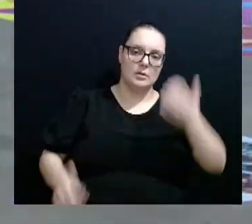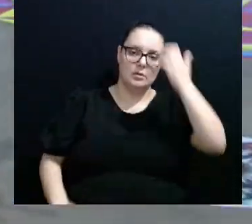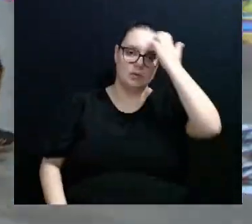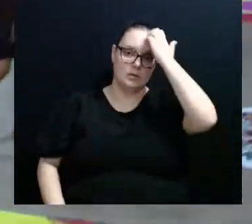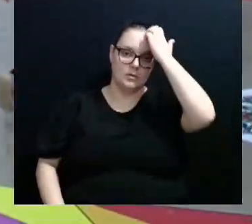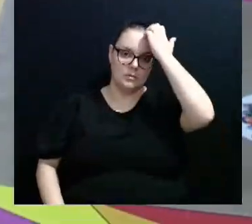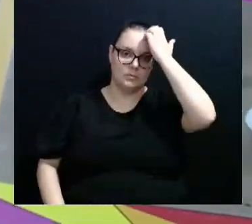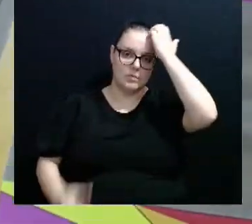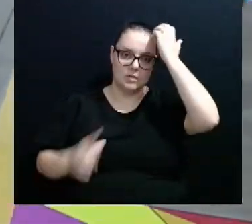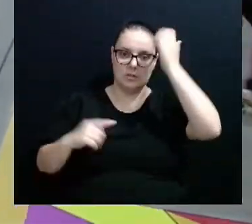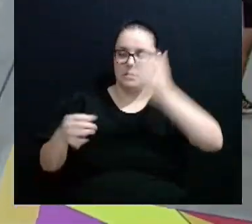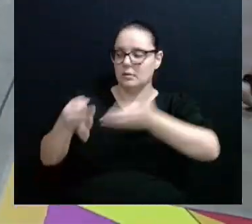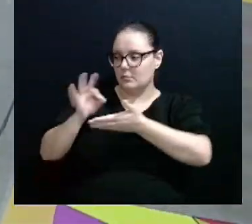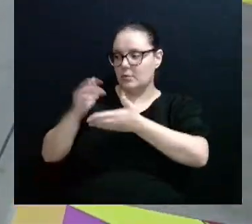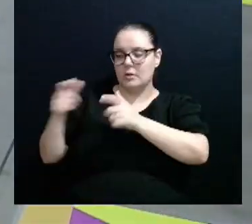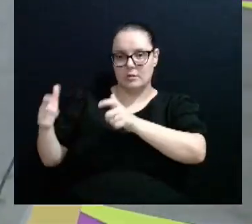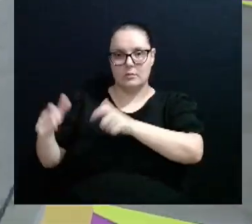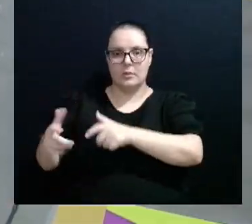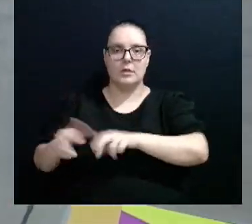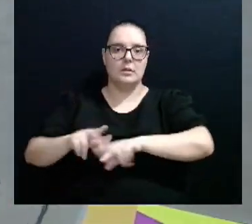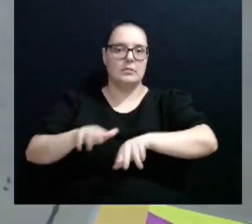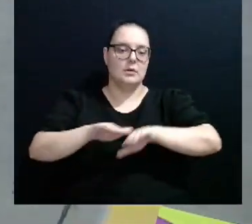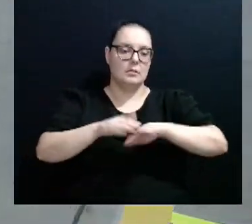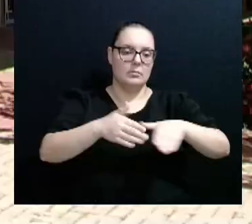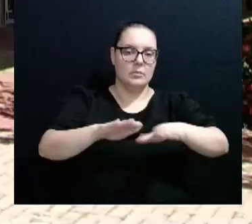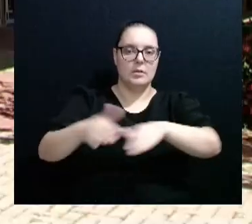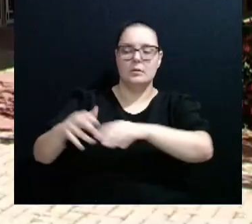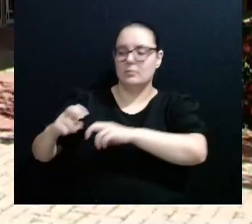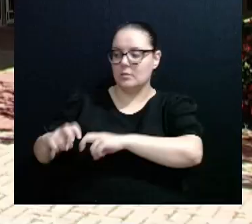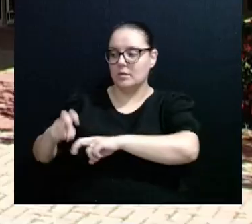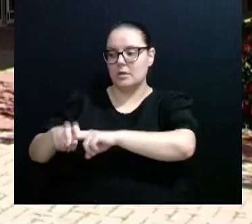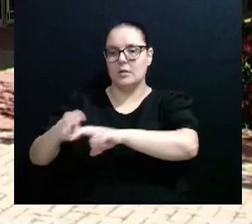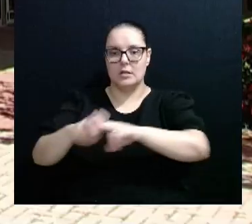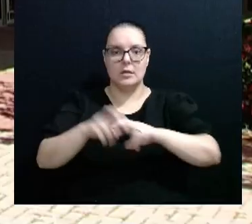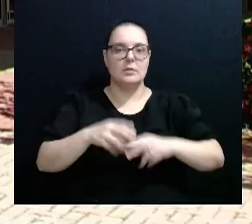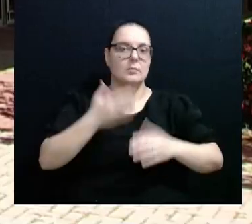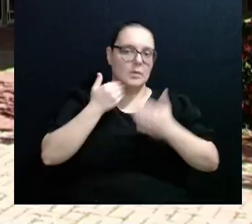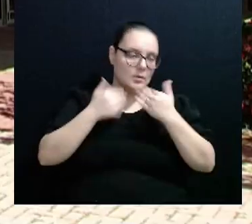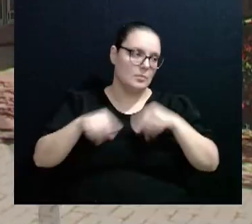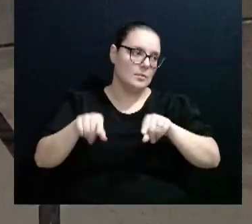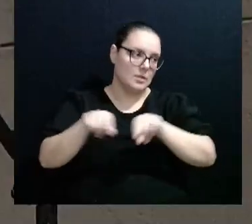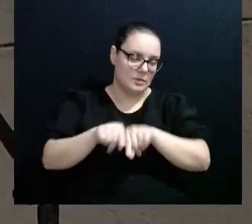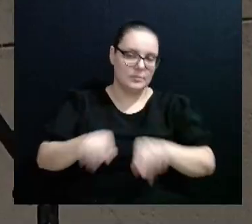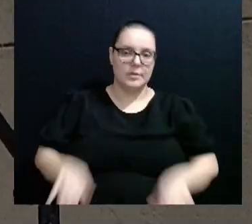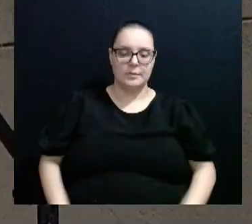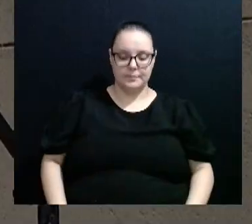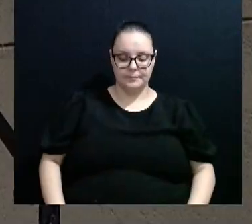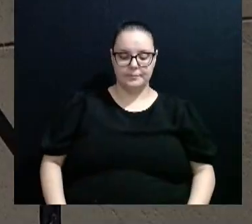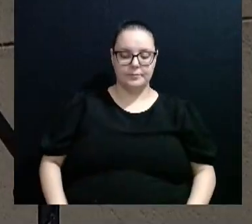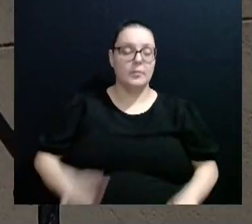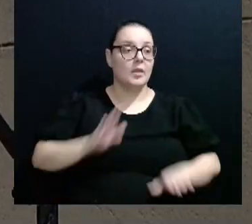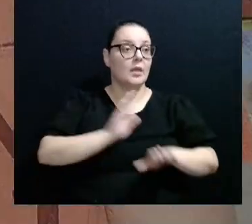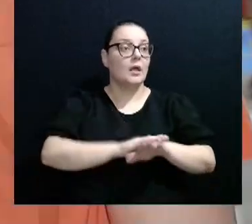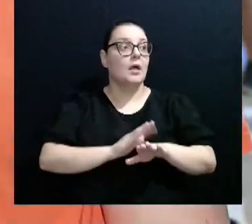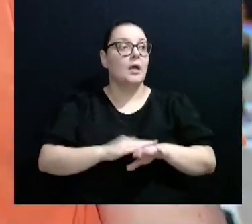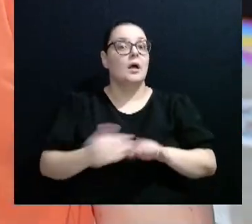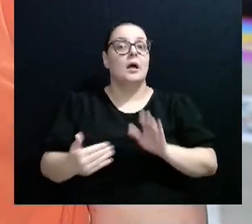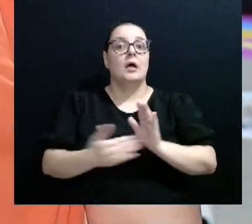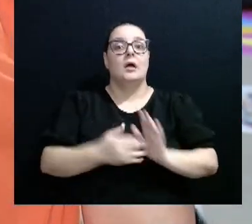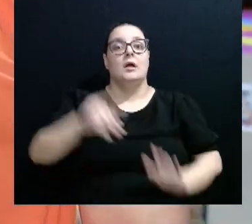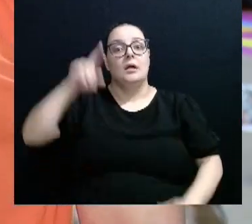aqui do lado e diversas mesas e cadeiras para poder tomar o seu lanche também. Atividades até o dia 22 de